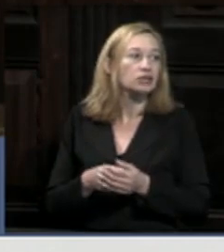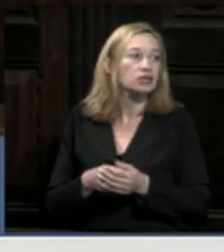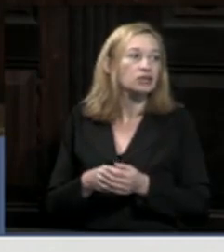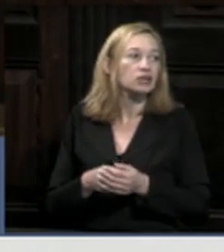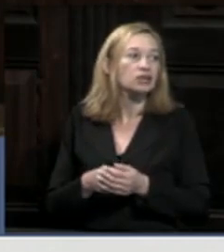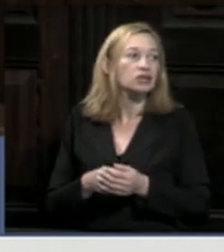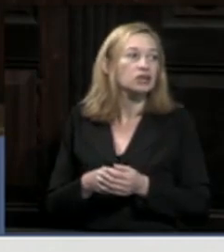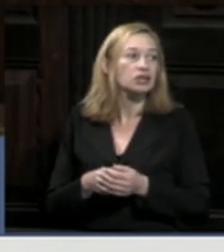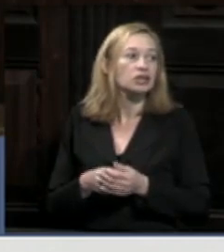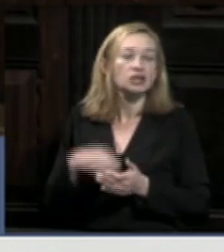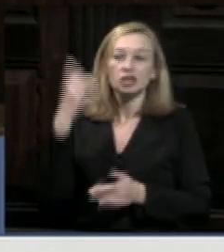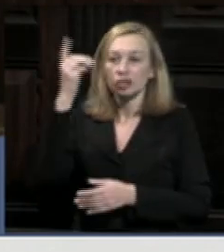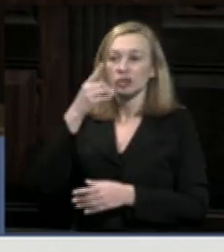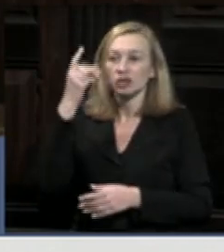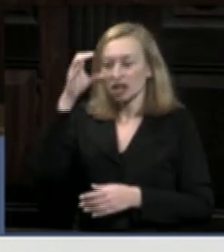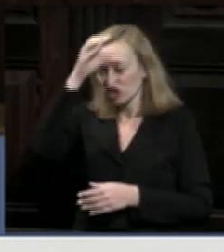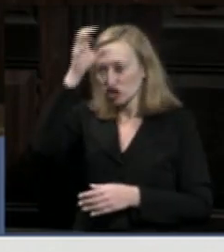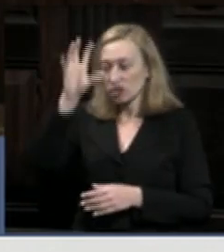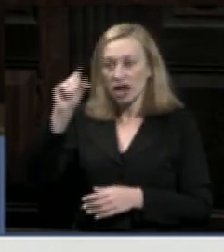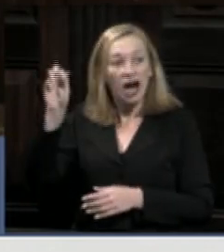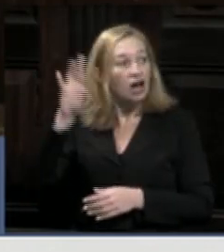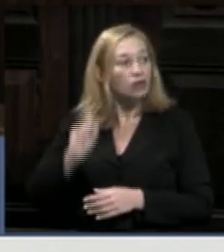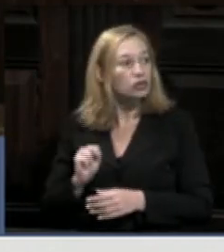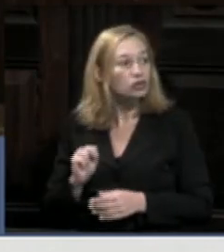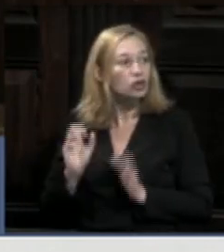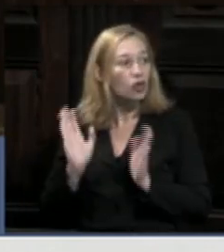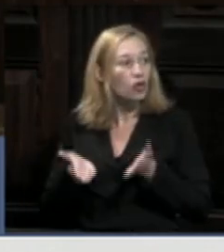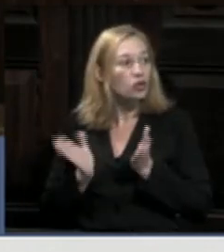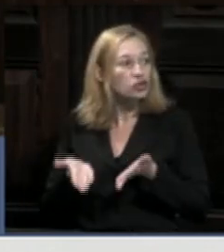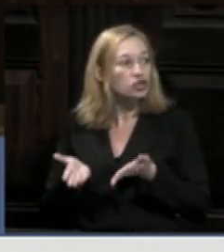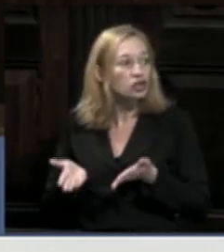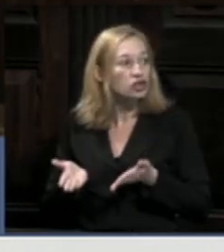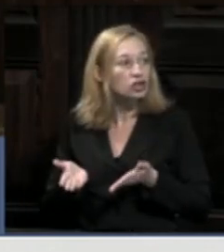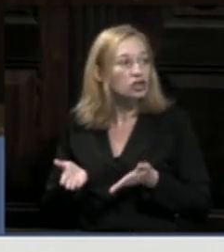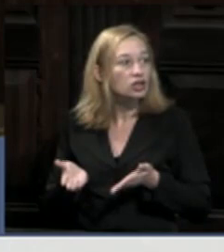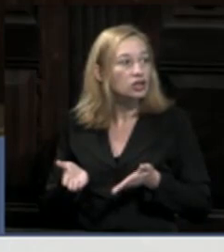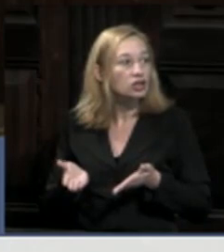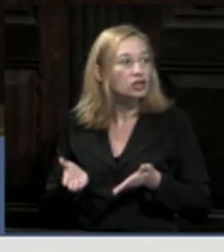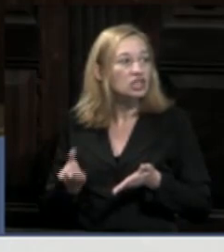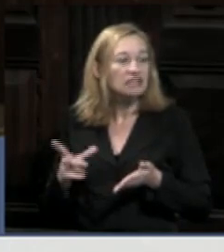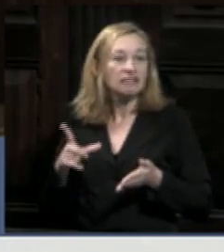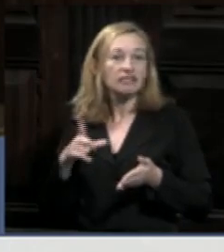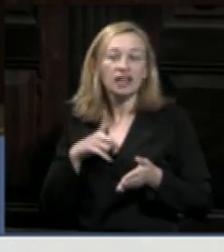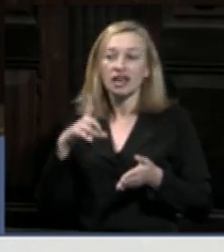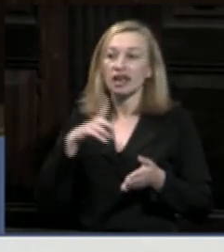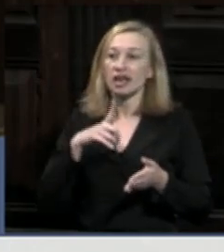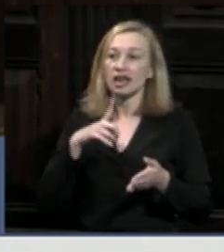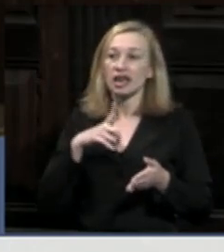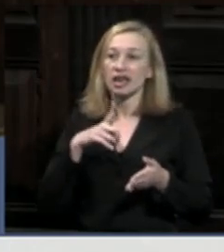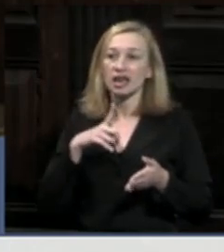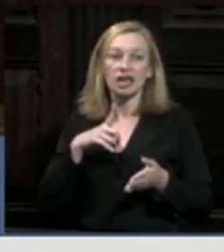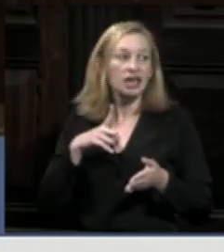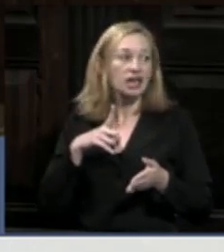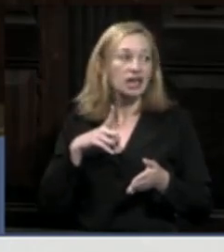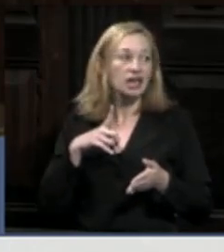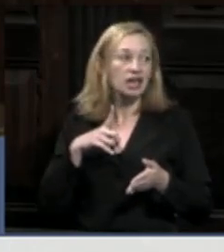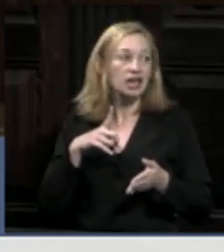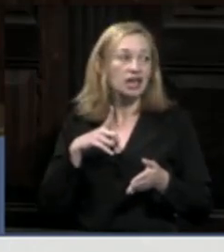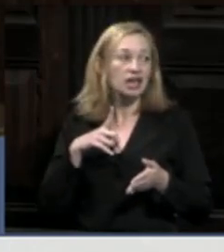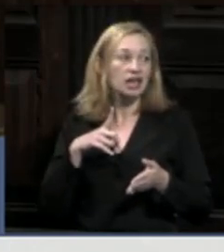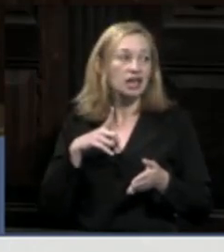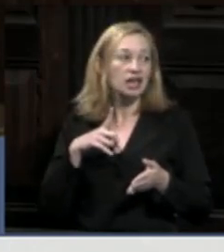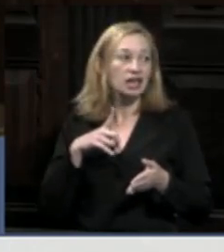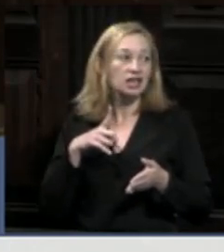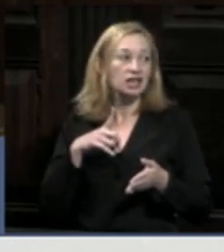na câmara de deputados federais é tem facilidades de trabalhar em regiões de